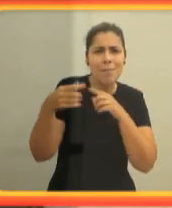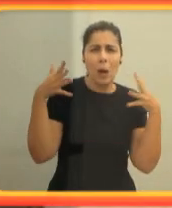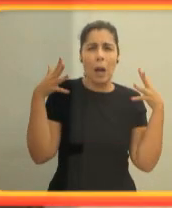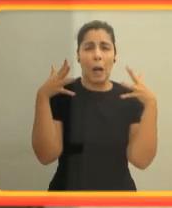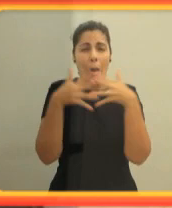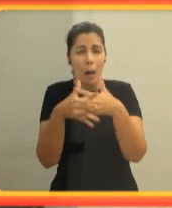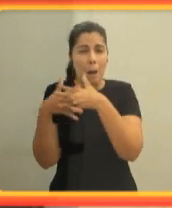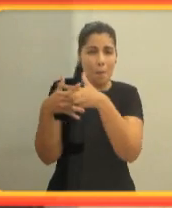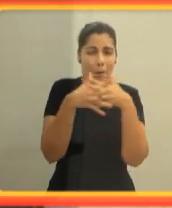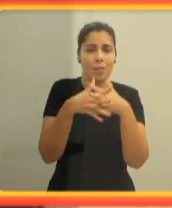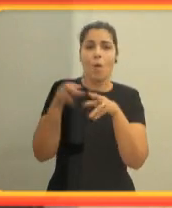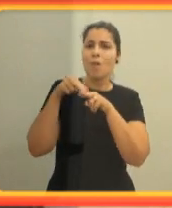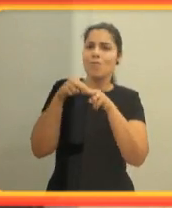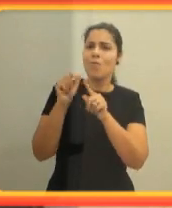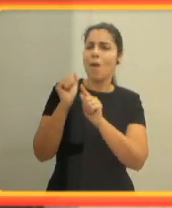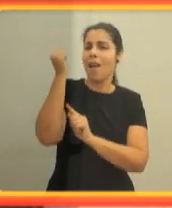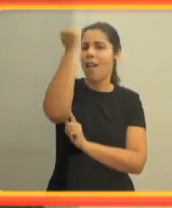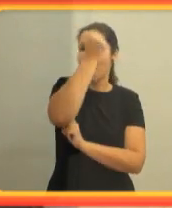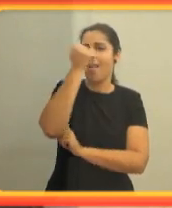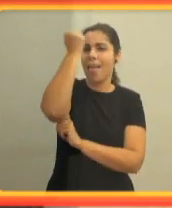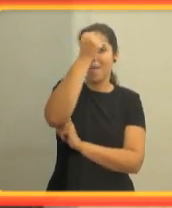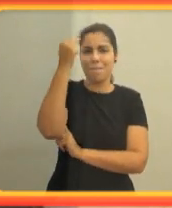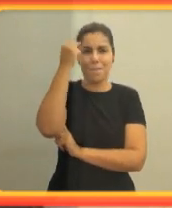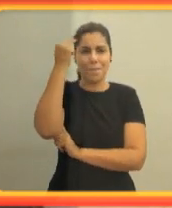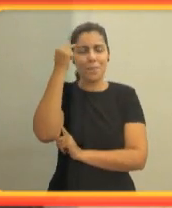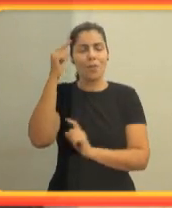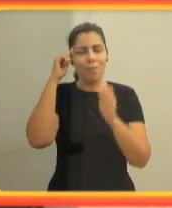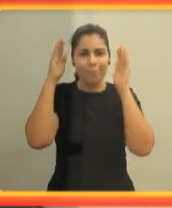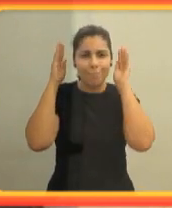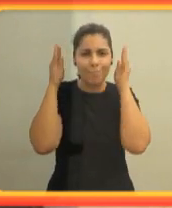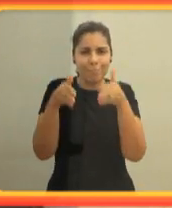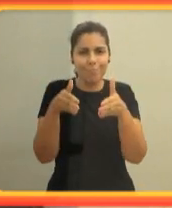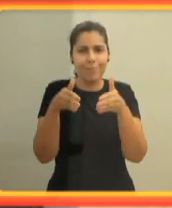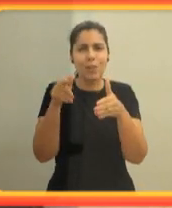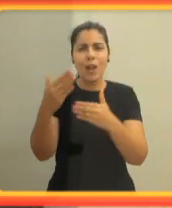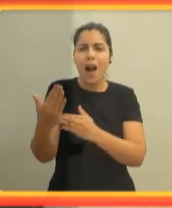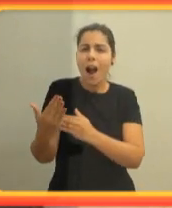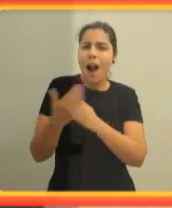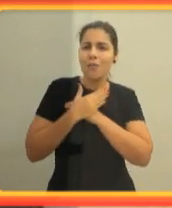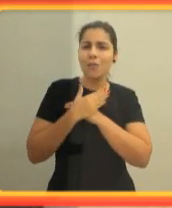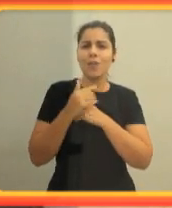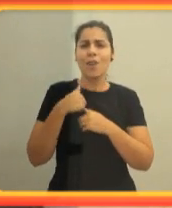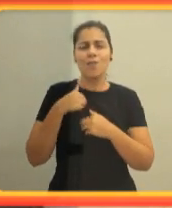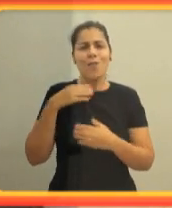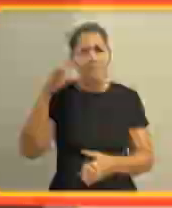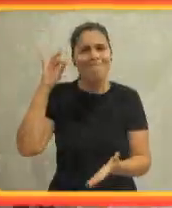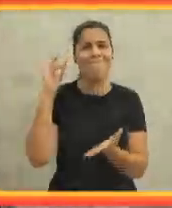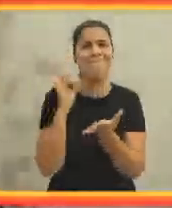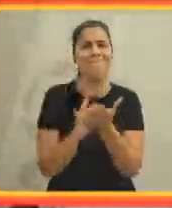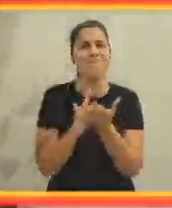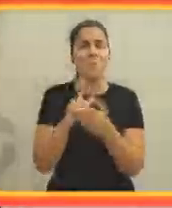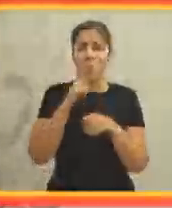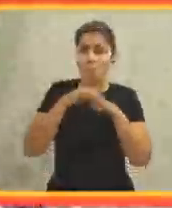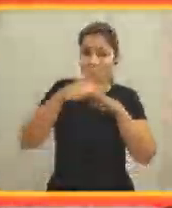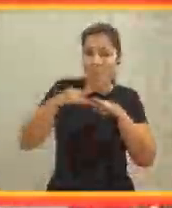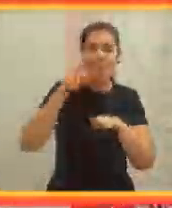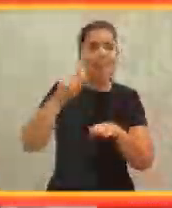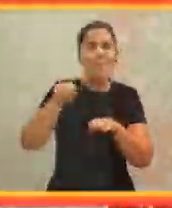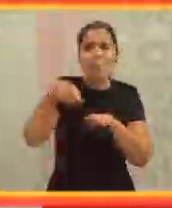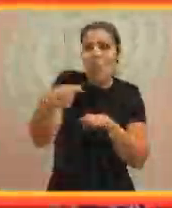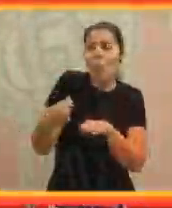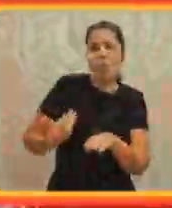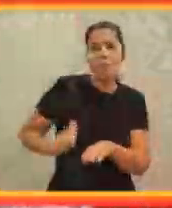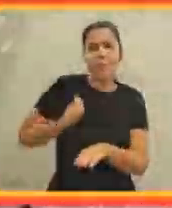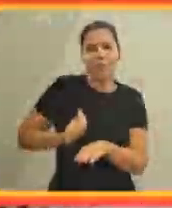a minha cabeça, deixa tudo ordenado. Isso me ajuda muito. Ordeno as coisas, na verdade, me ajuda muito. Estou convencido que o